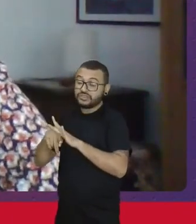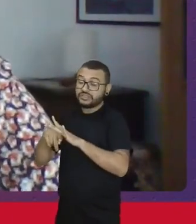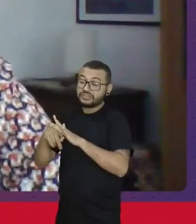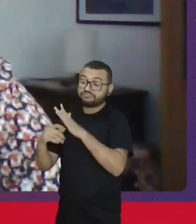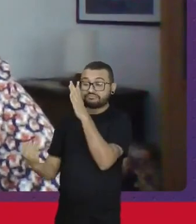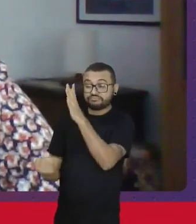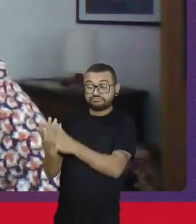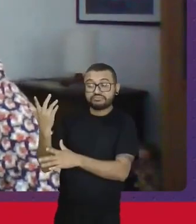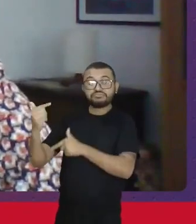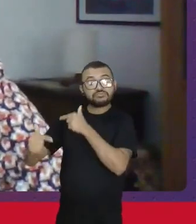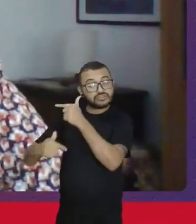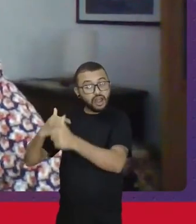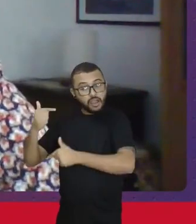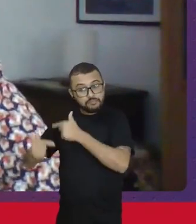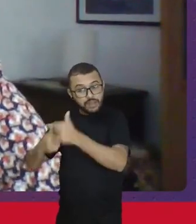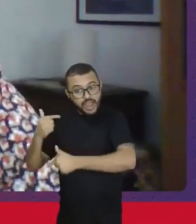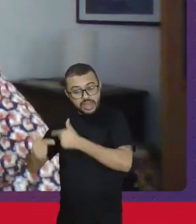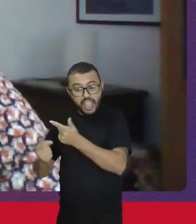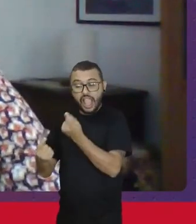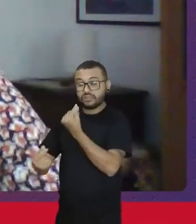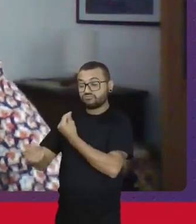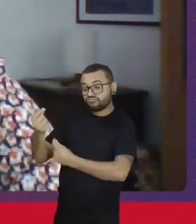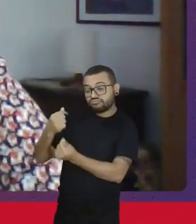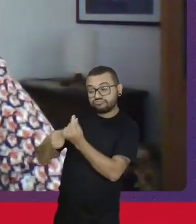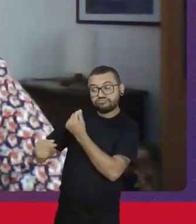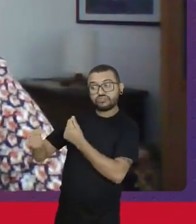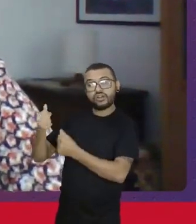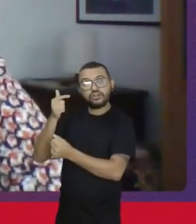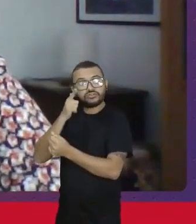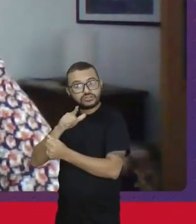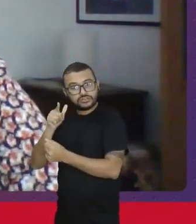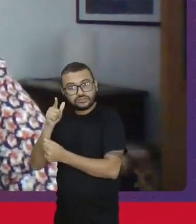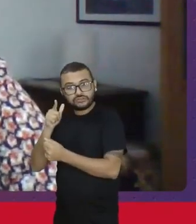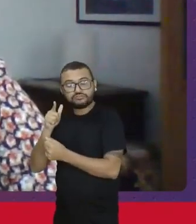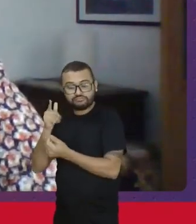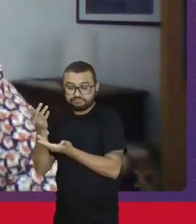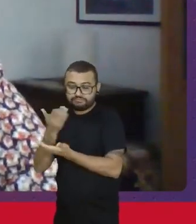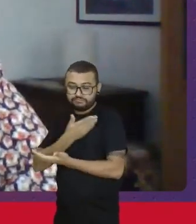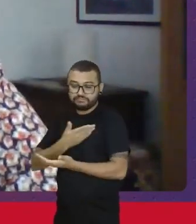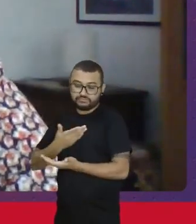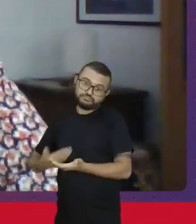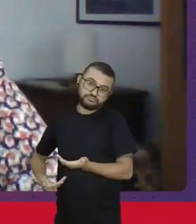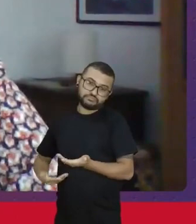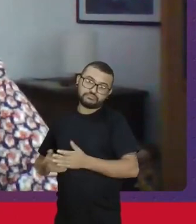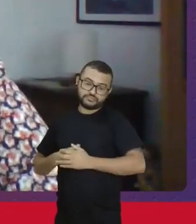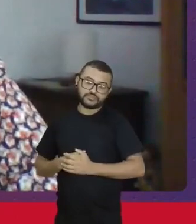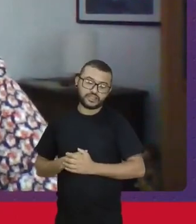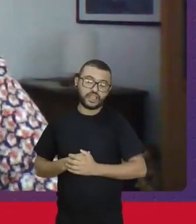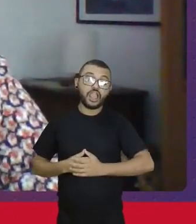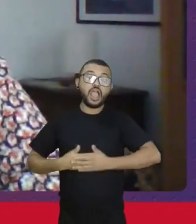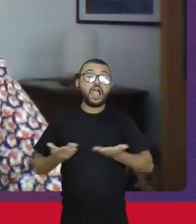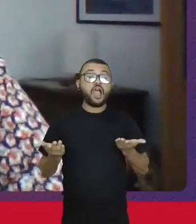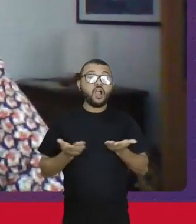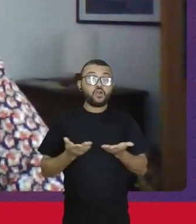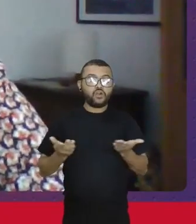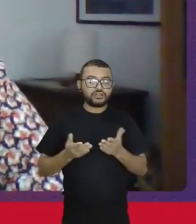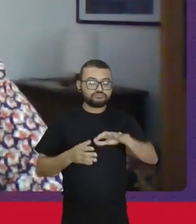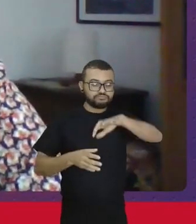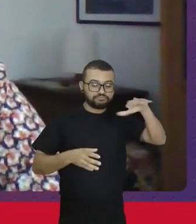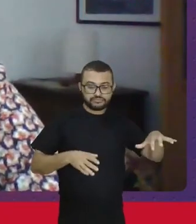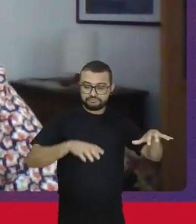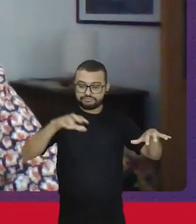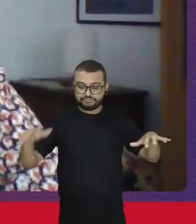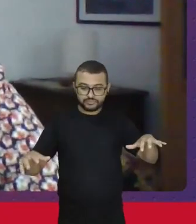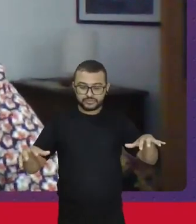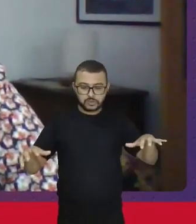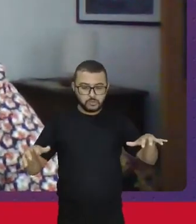produtivo, no espaço do mercado, no espaço público. Tá? E essa divisão, ele